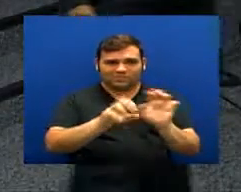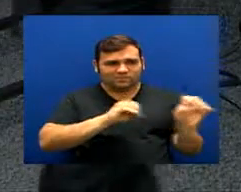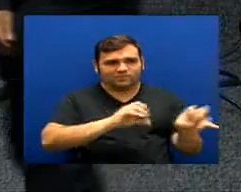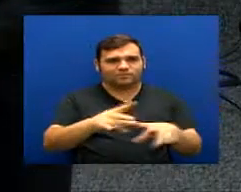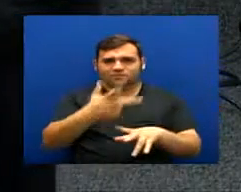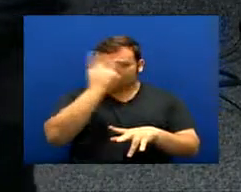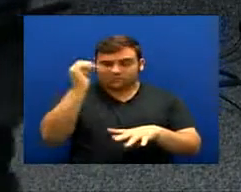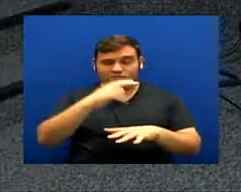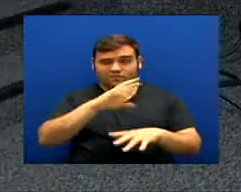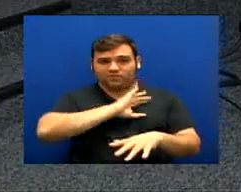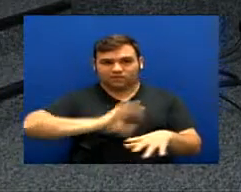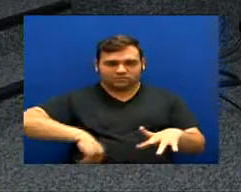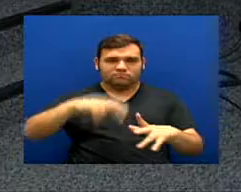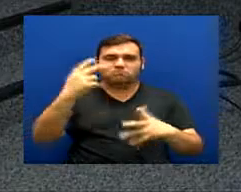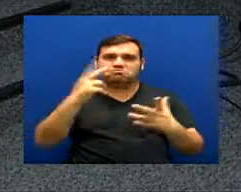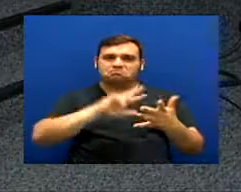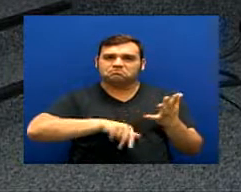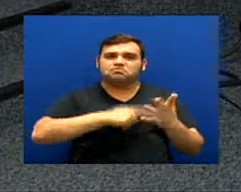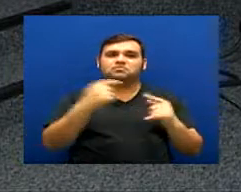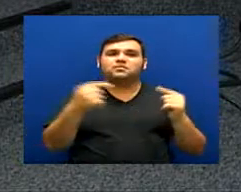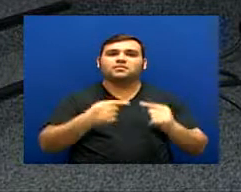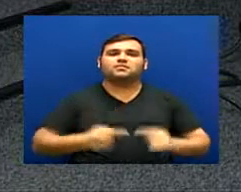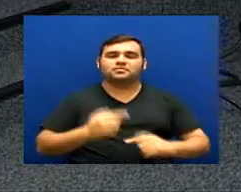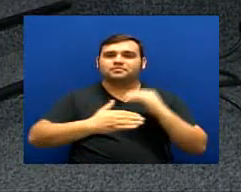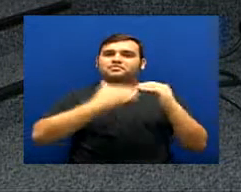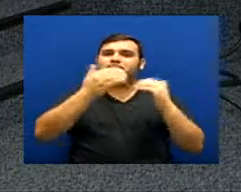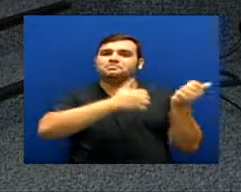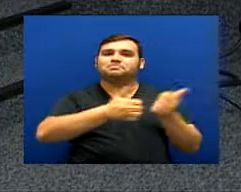maestrina, nós queremos passar às suas mãos